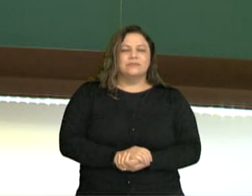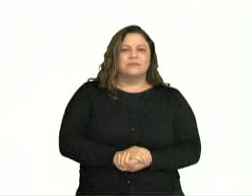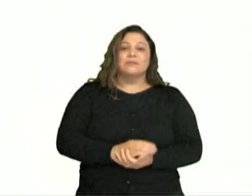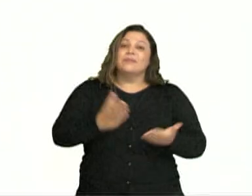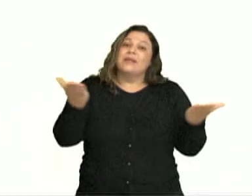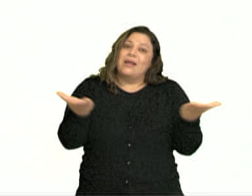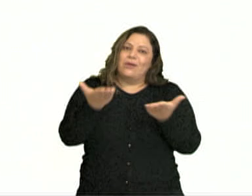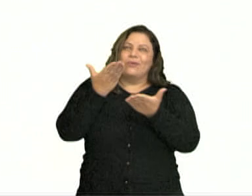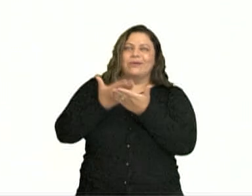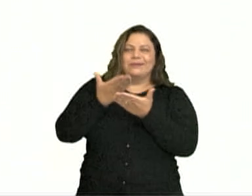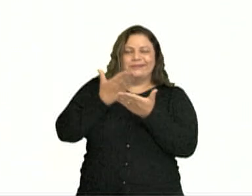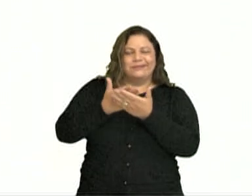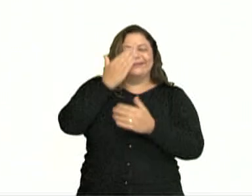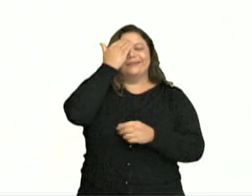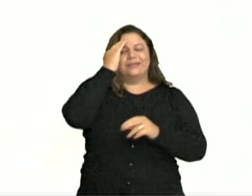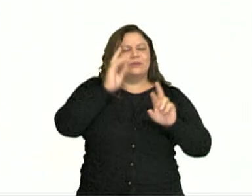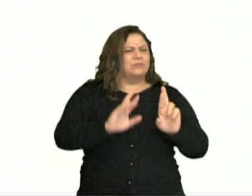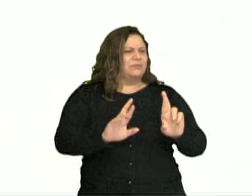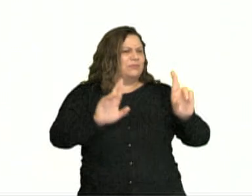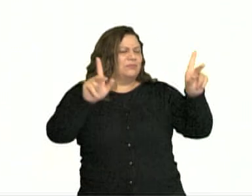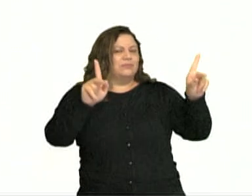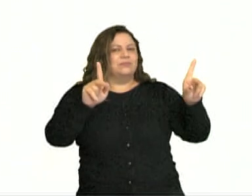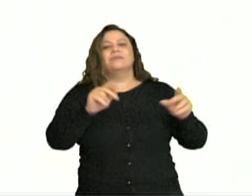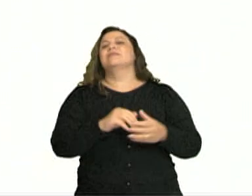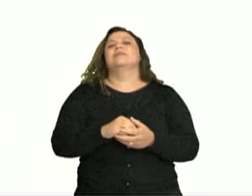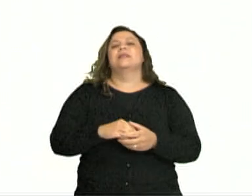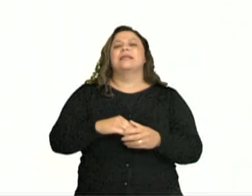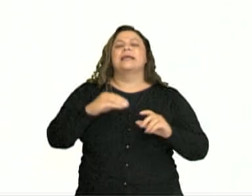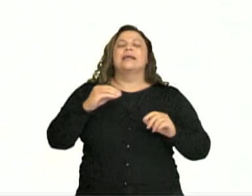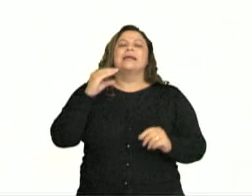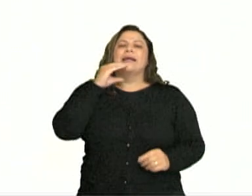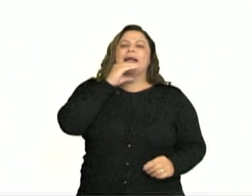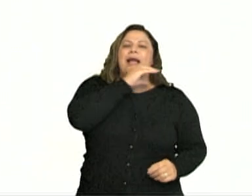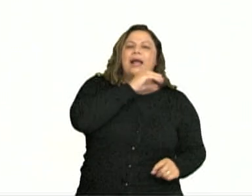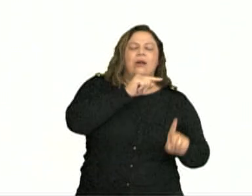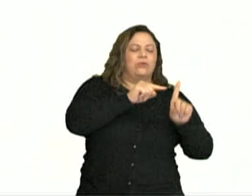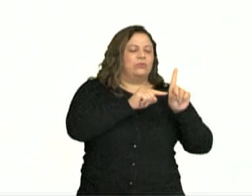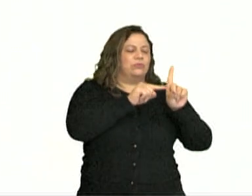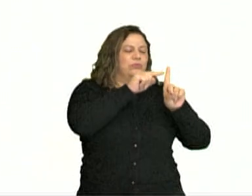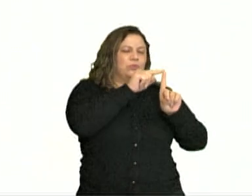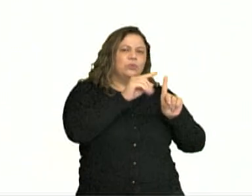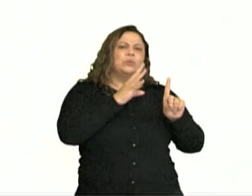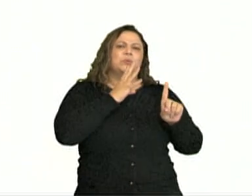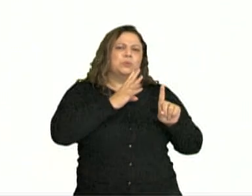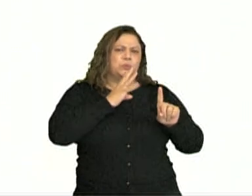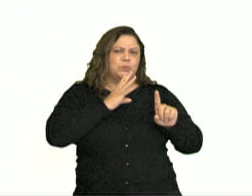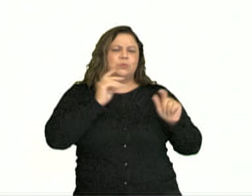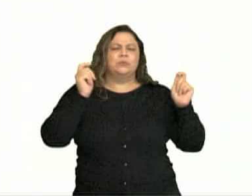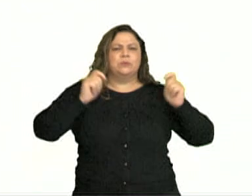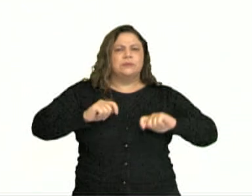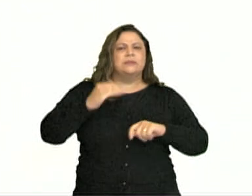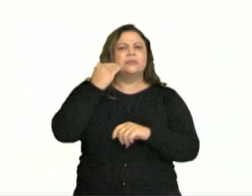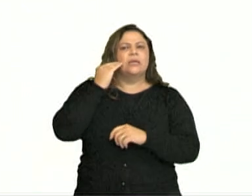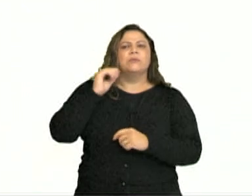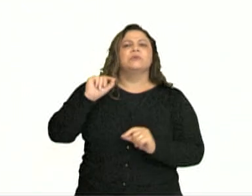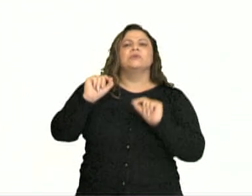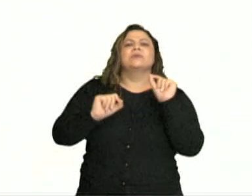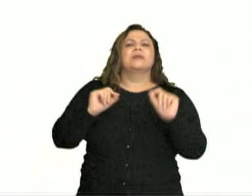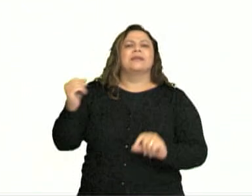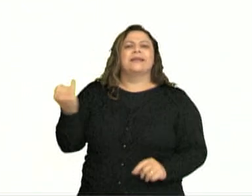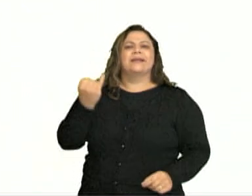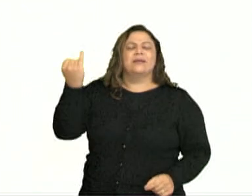Nessa aula, entendemos a diferença entre calor e temperatura, conhecemos o que são calorias, compreendemos a importância de